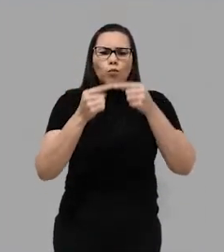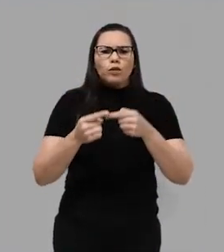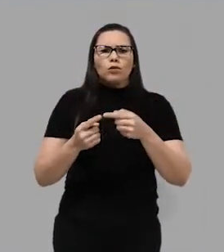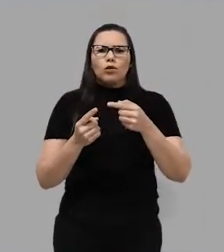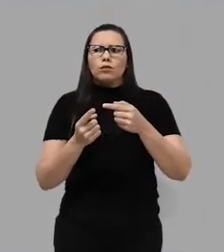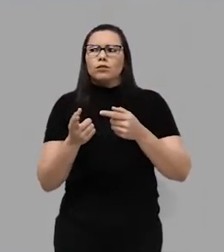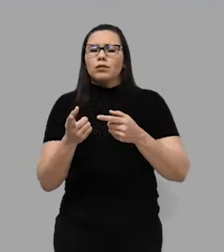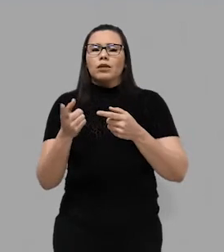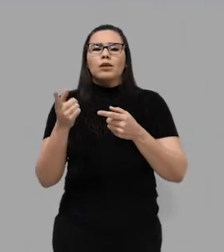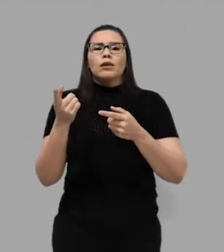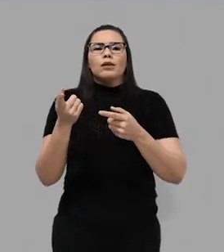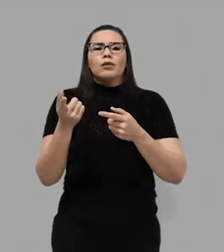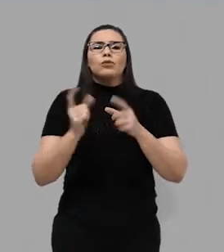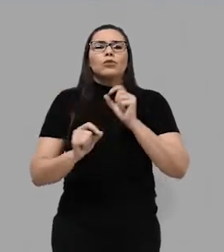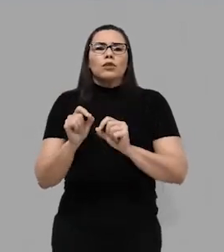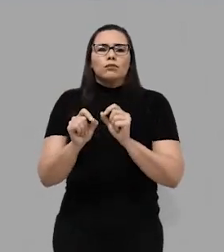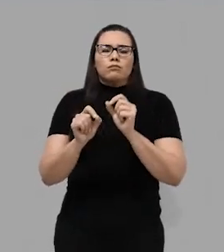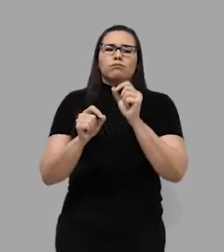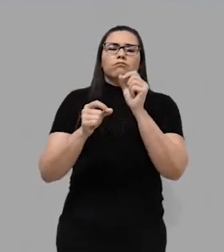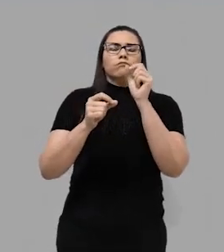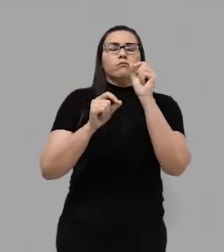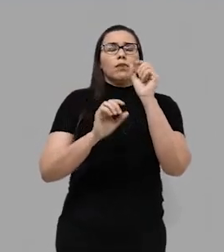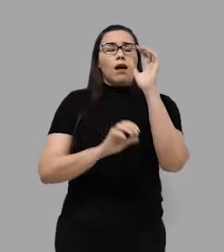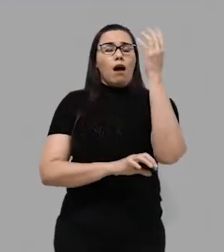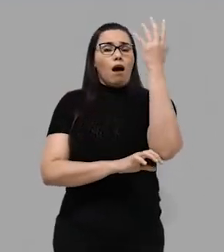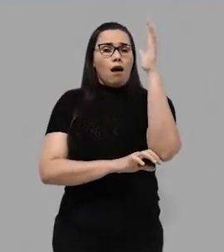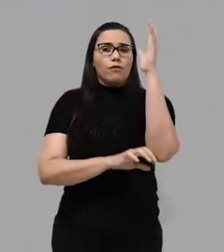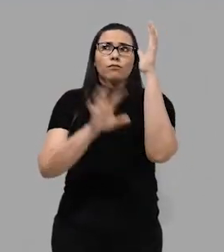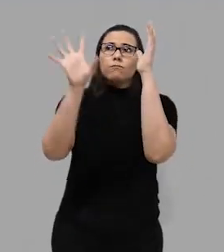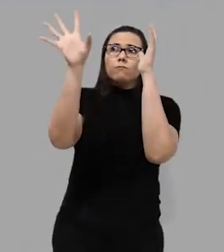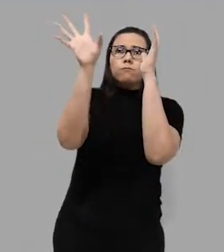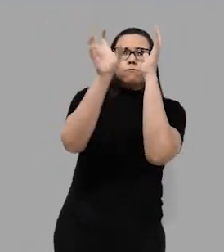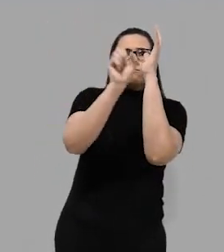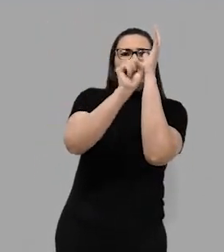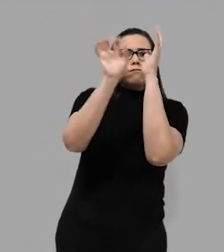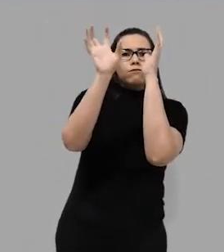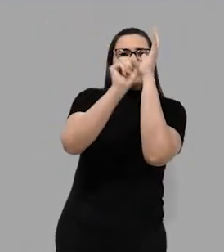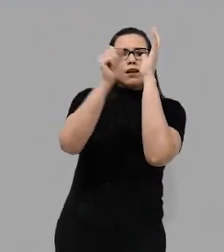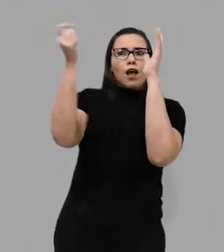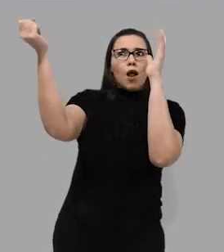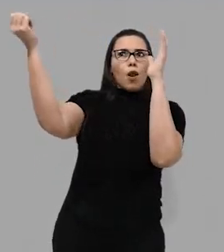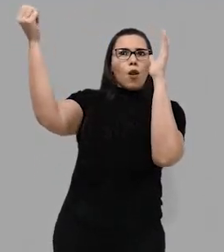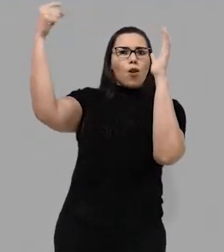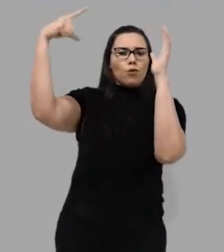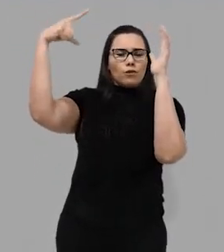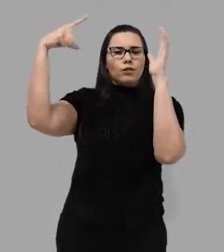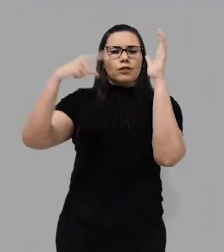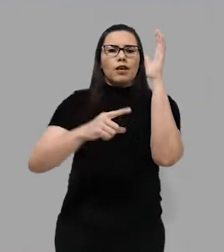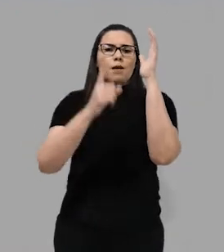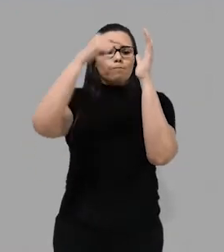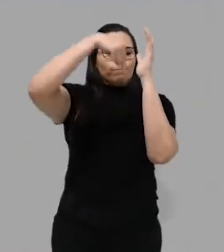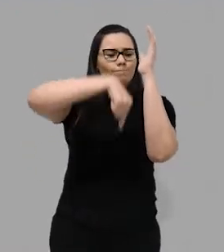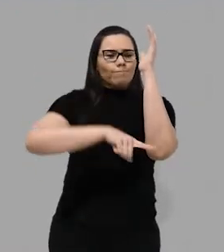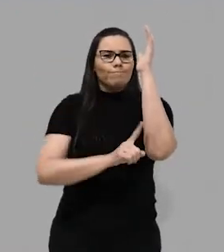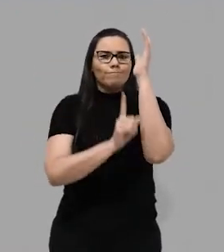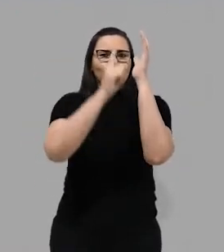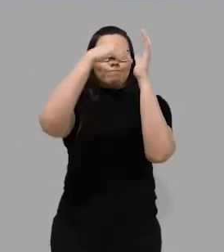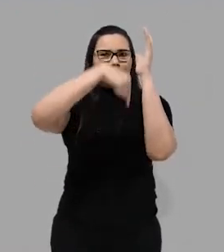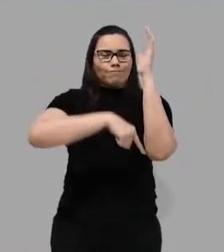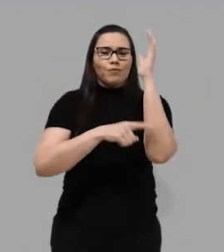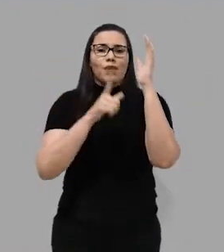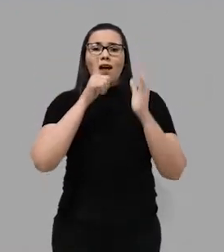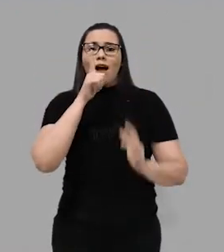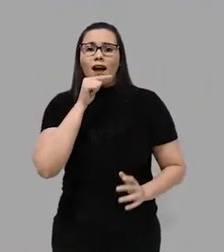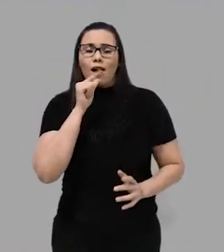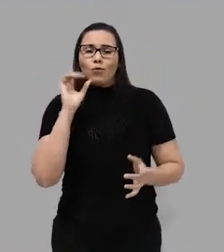energia luminosa que foi absorvida durante a fotossíntese. Então, nesse processo, a água e o gás carbônico